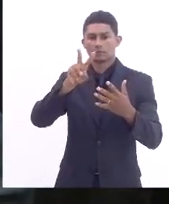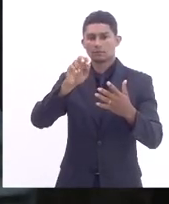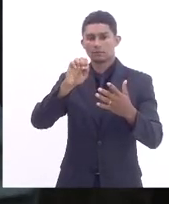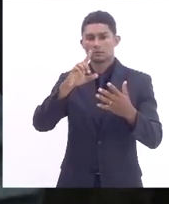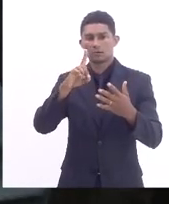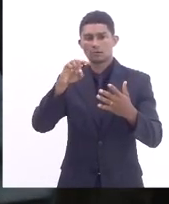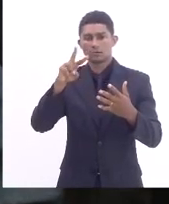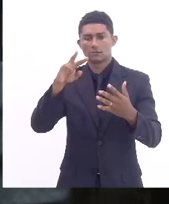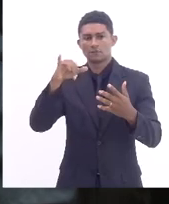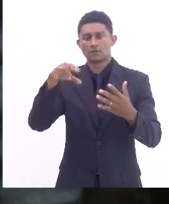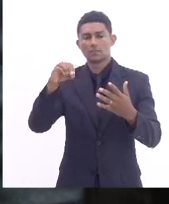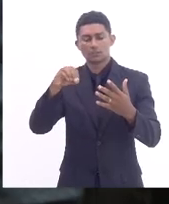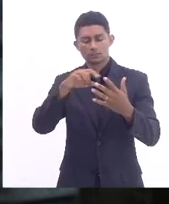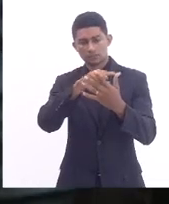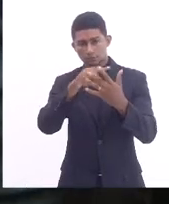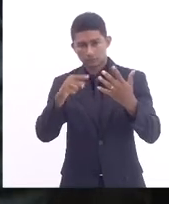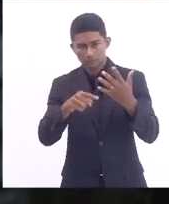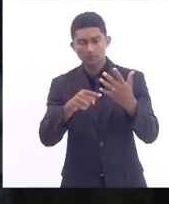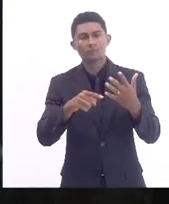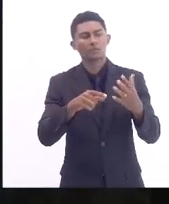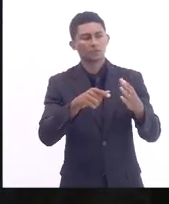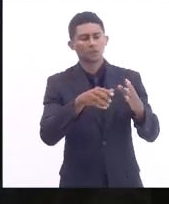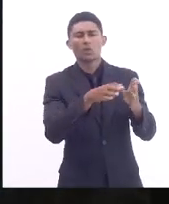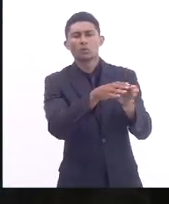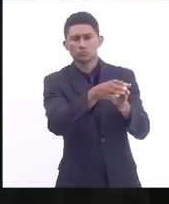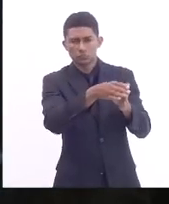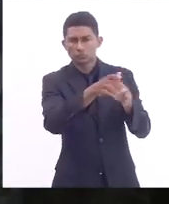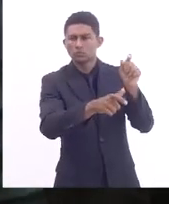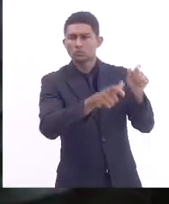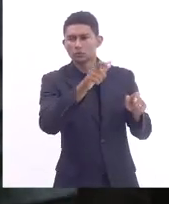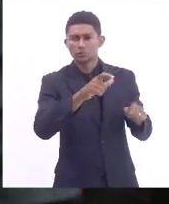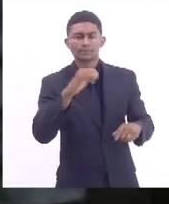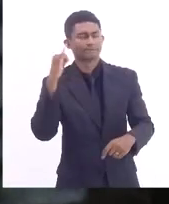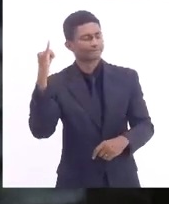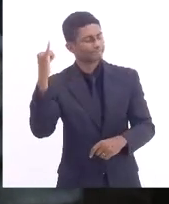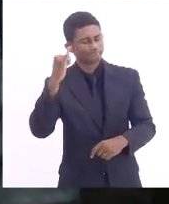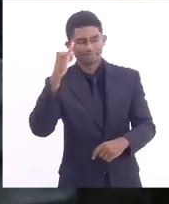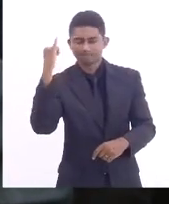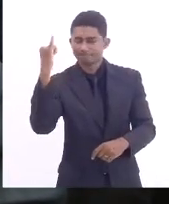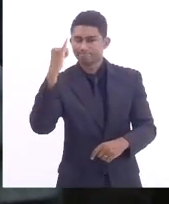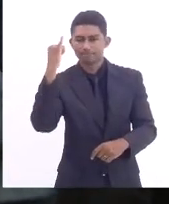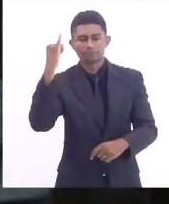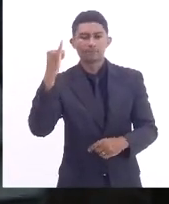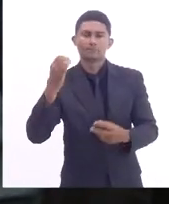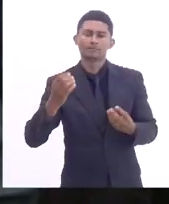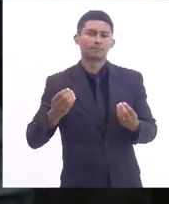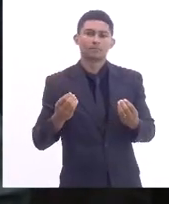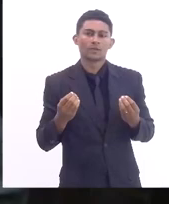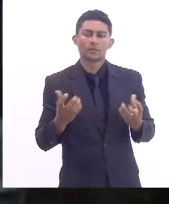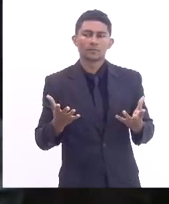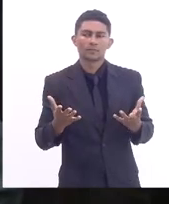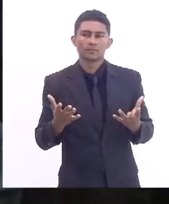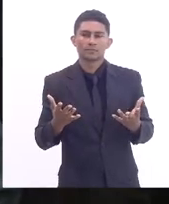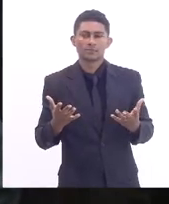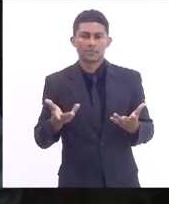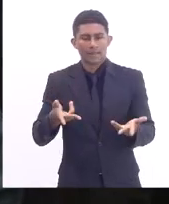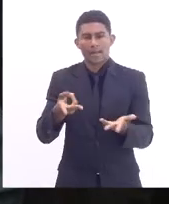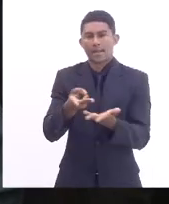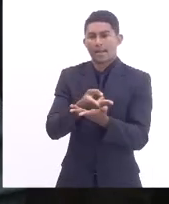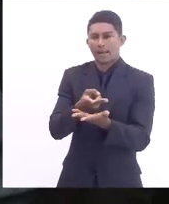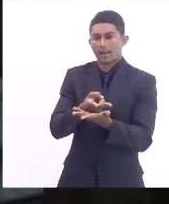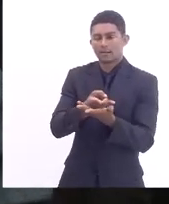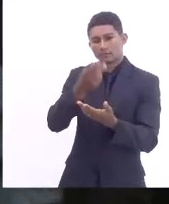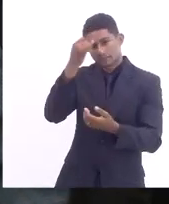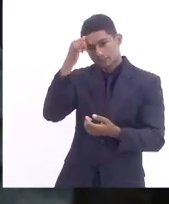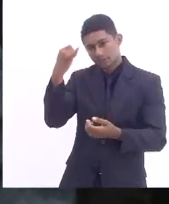que como Conselheiro teve um papel extremamente importante para impedir que fosse cometido injustiça